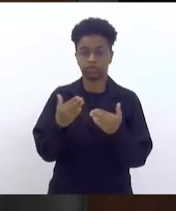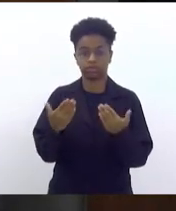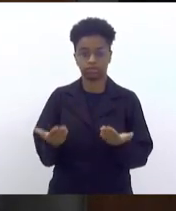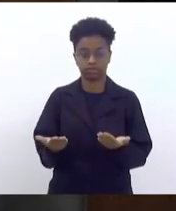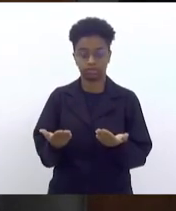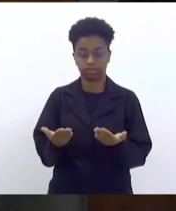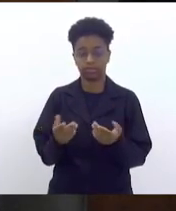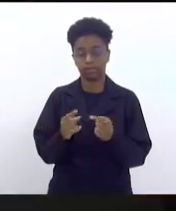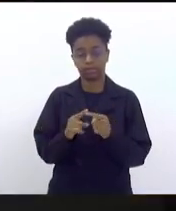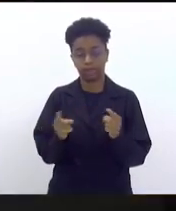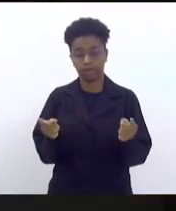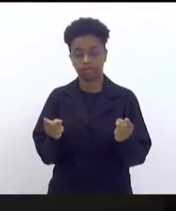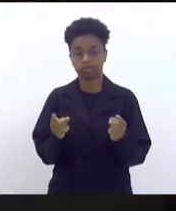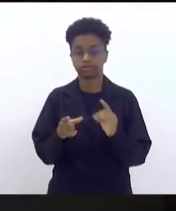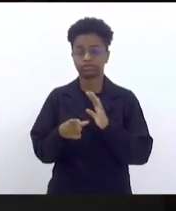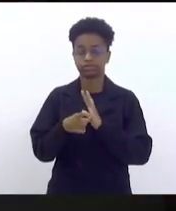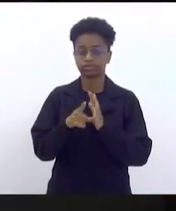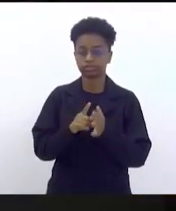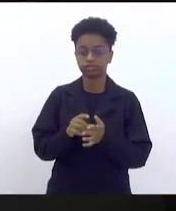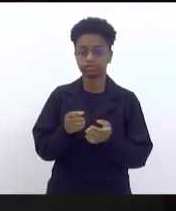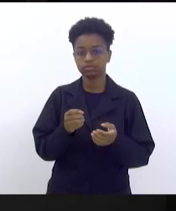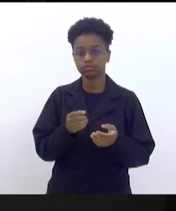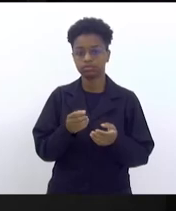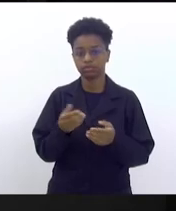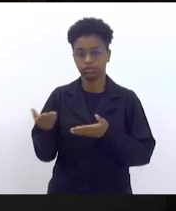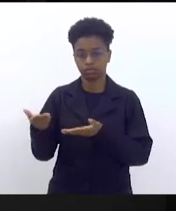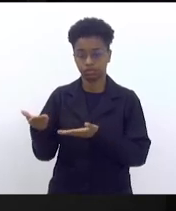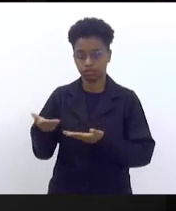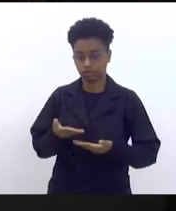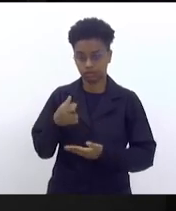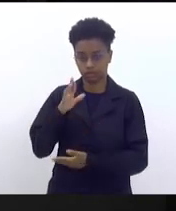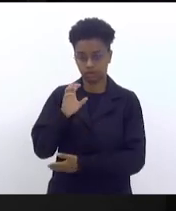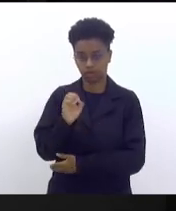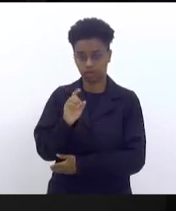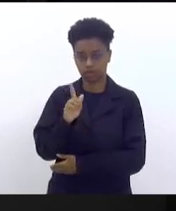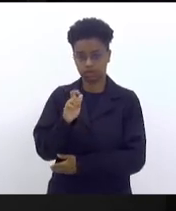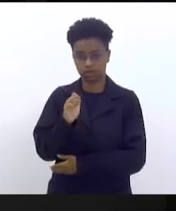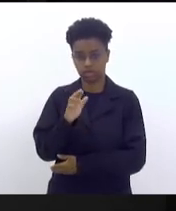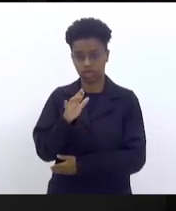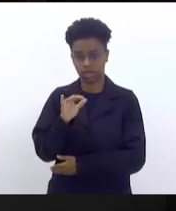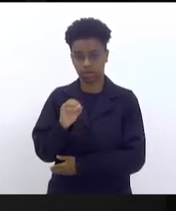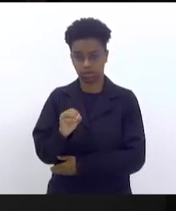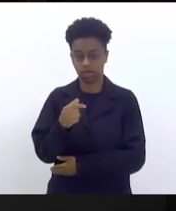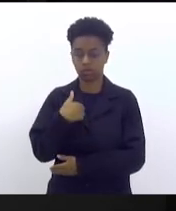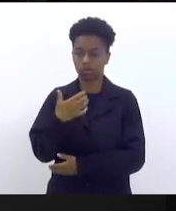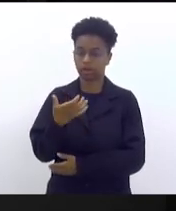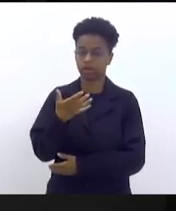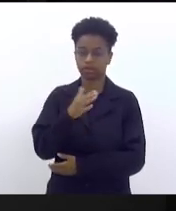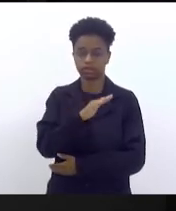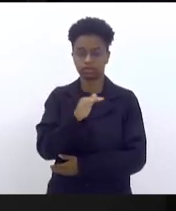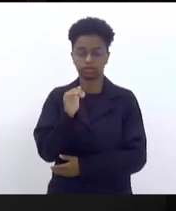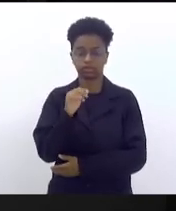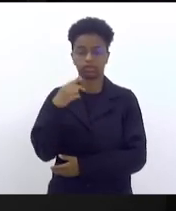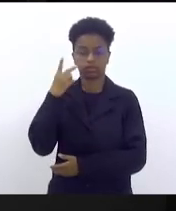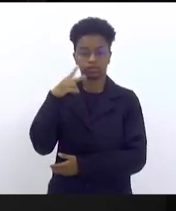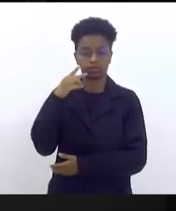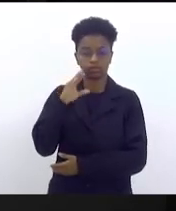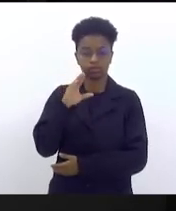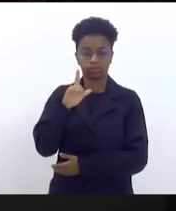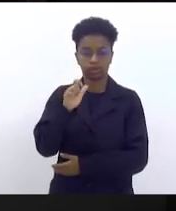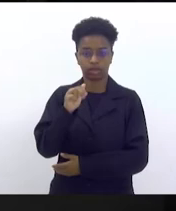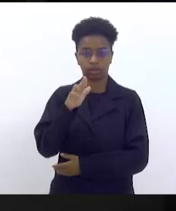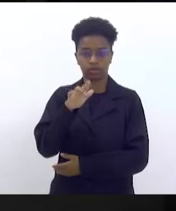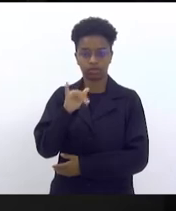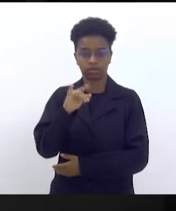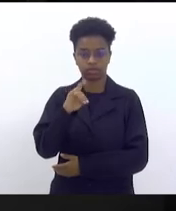antes de passar fala para o nosso amigo Vereador Rogério Amorim eu quero passar aqui a palavra para o nosso Vereador Claudinei isqueira vereador